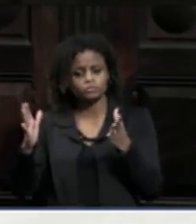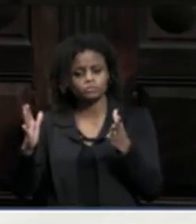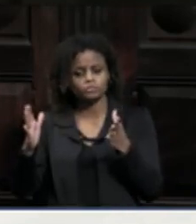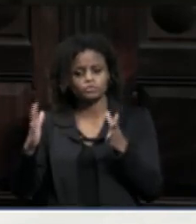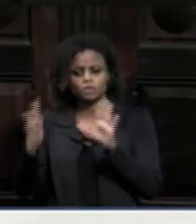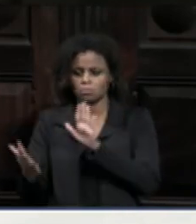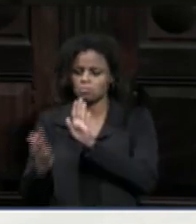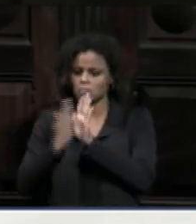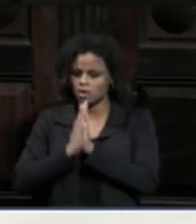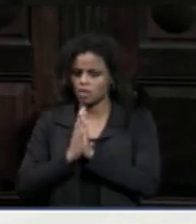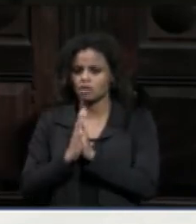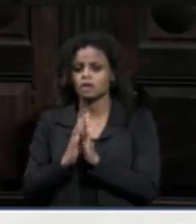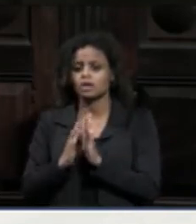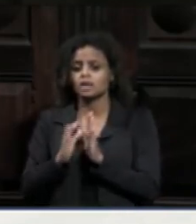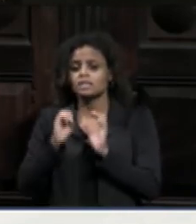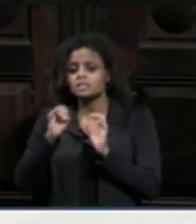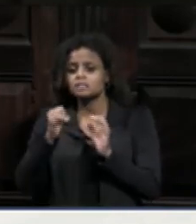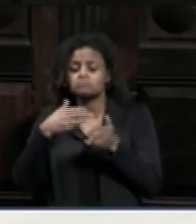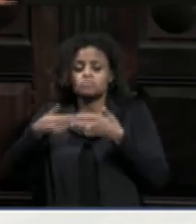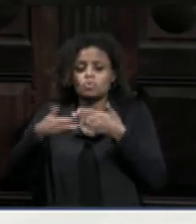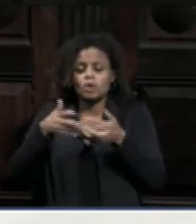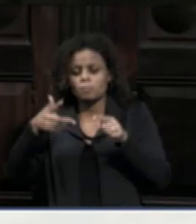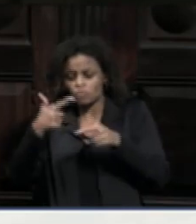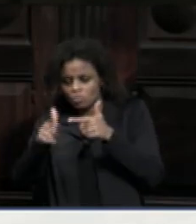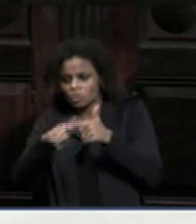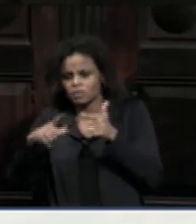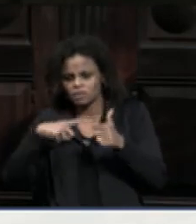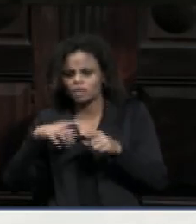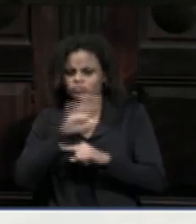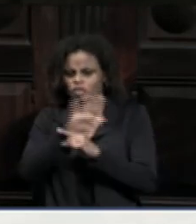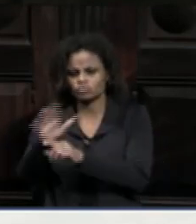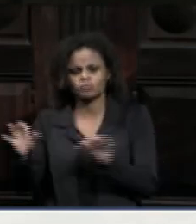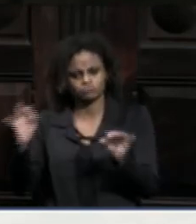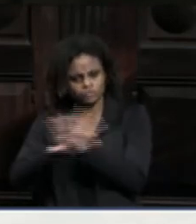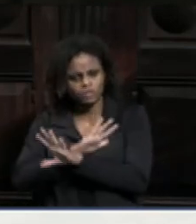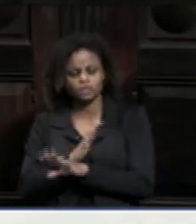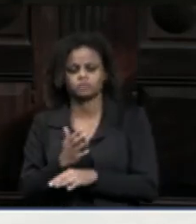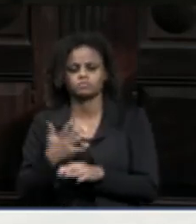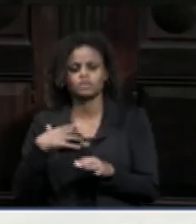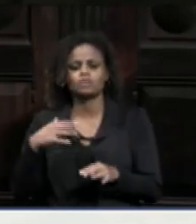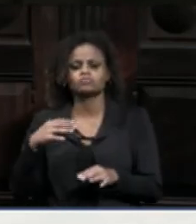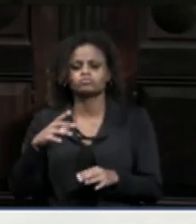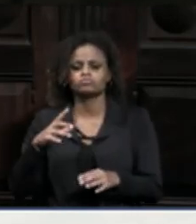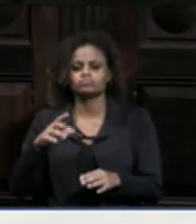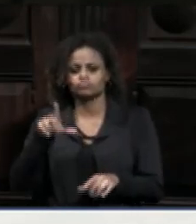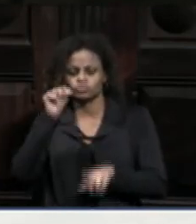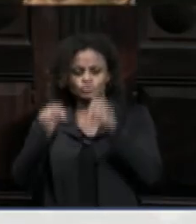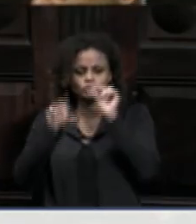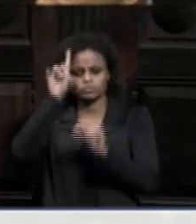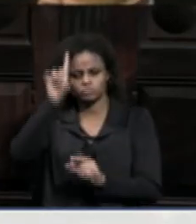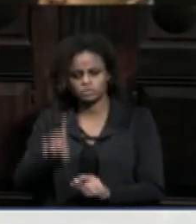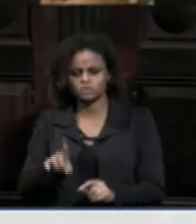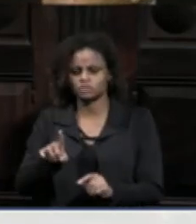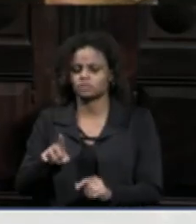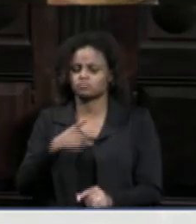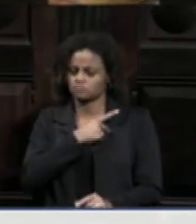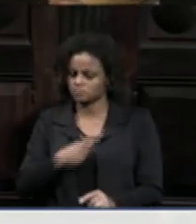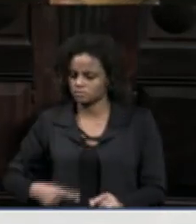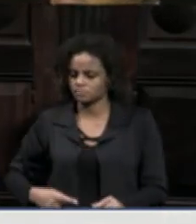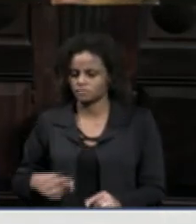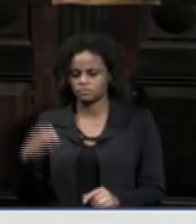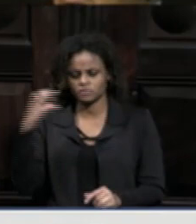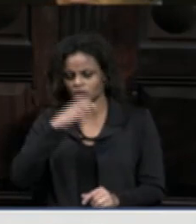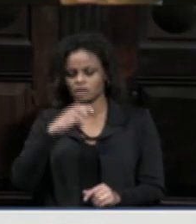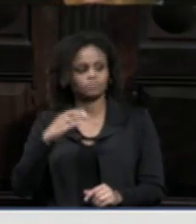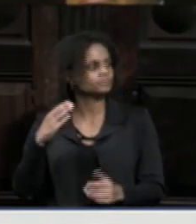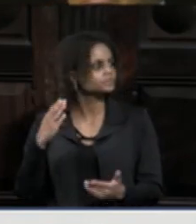qualquer impasse, para superar. Então, FATEC urgente, Eleição para presidente. Nada mais